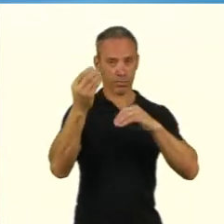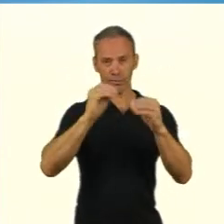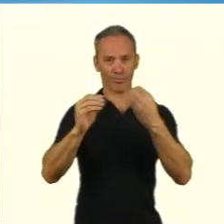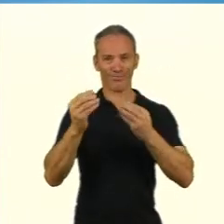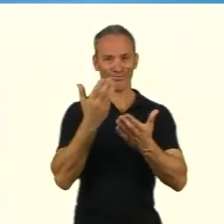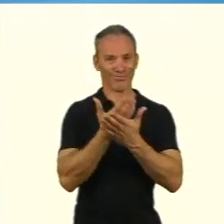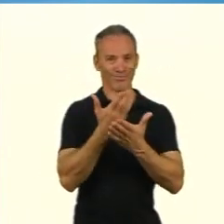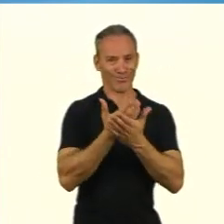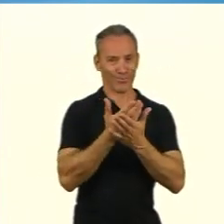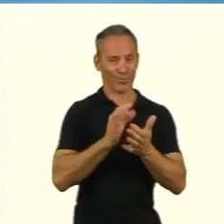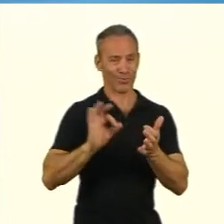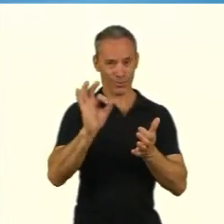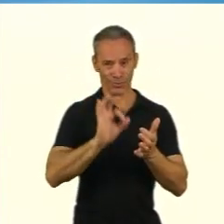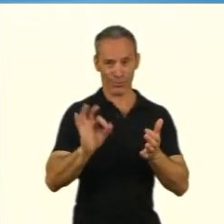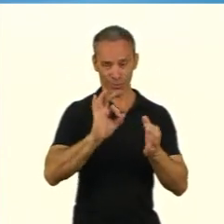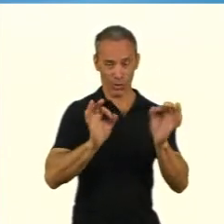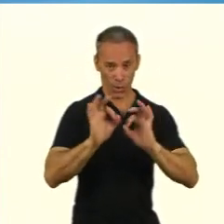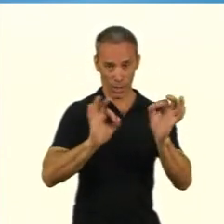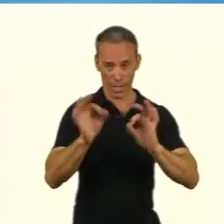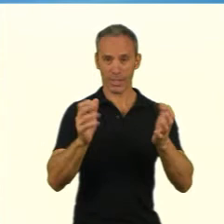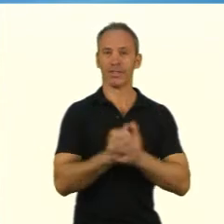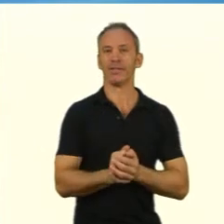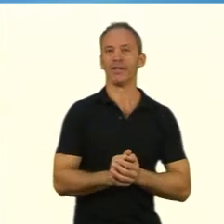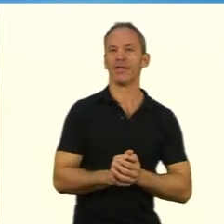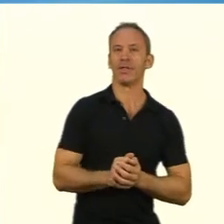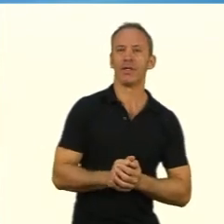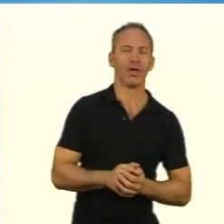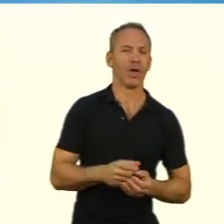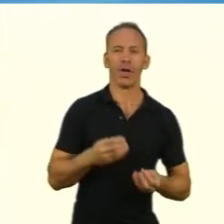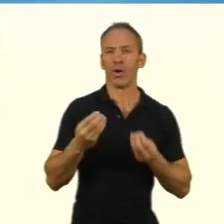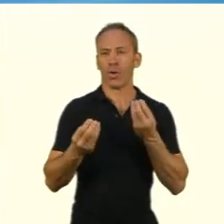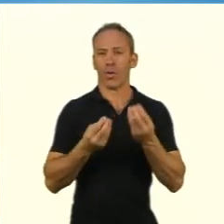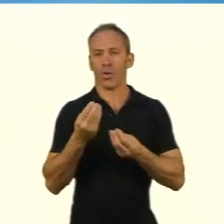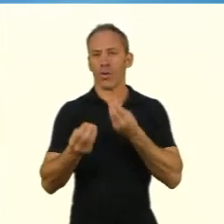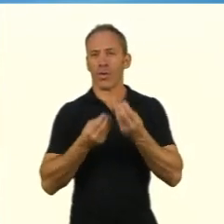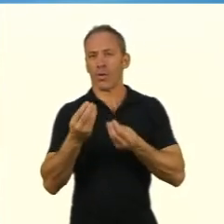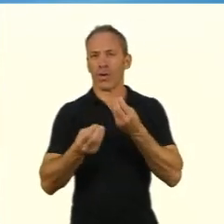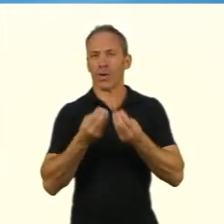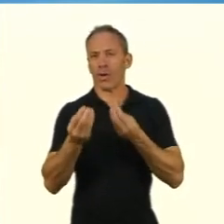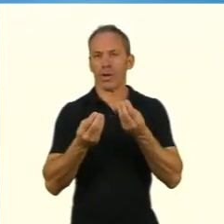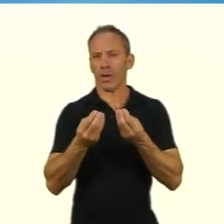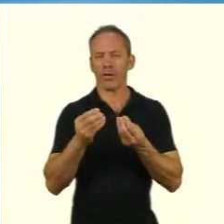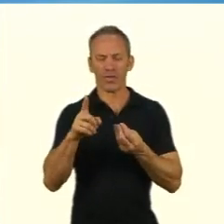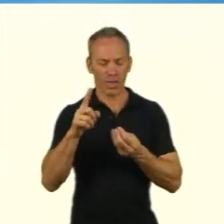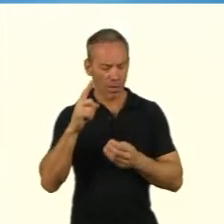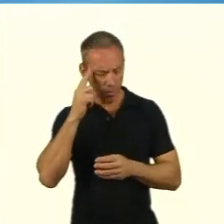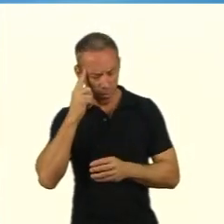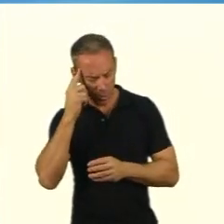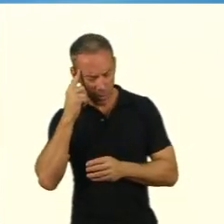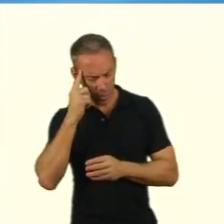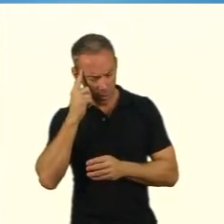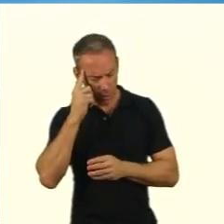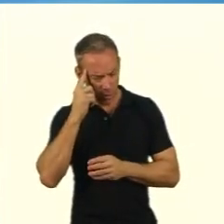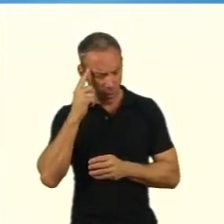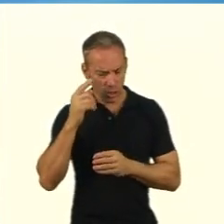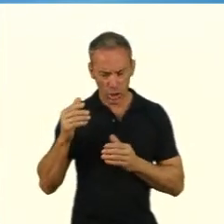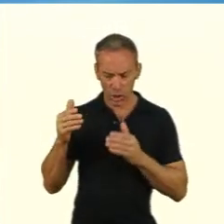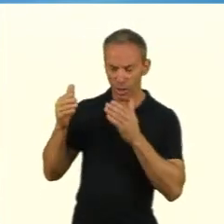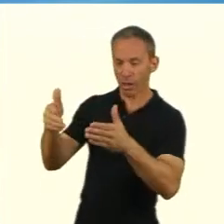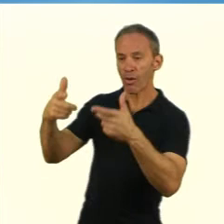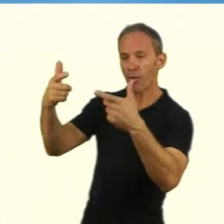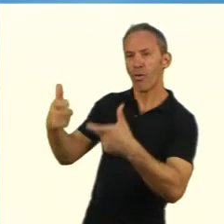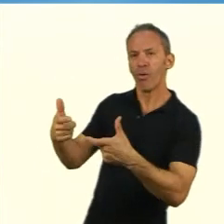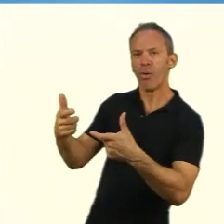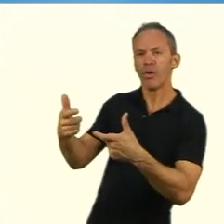E tese, afirmação. Então, o que é uma hipótese? É uma afirmação provisória. É uma falsa afirmação,